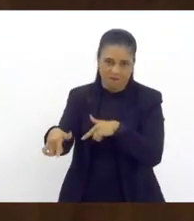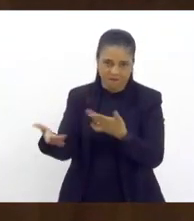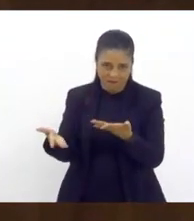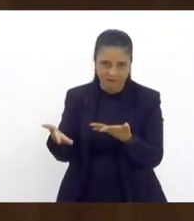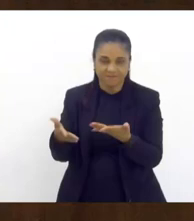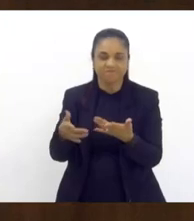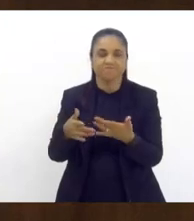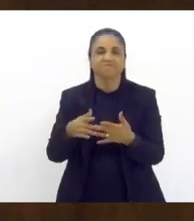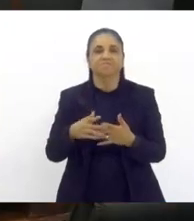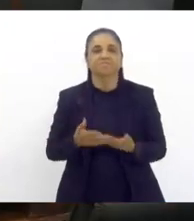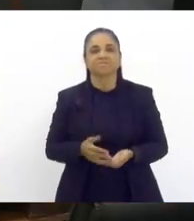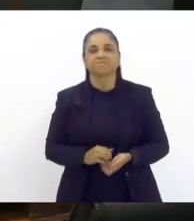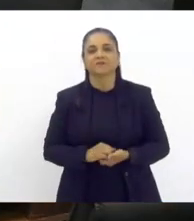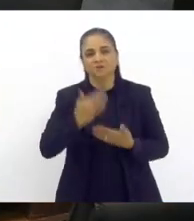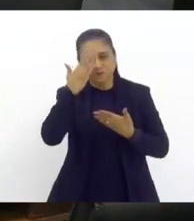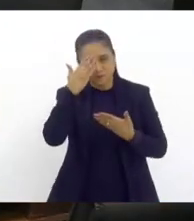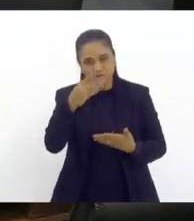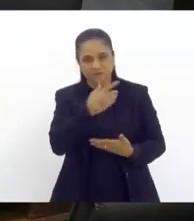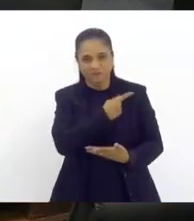Obrigada, presidente.